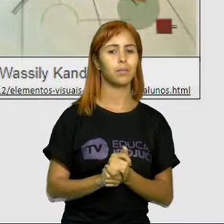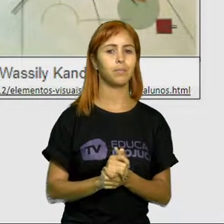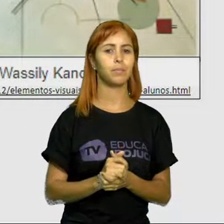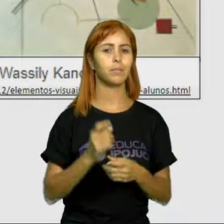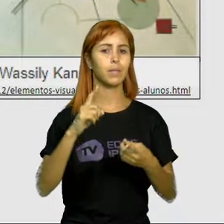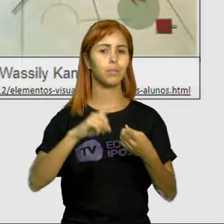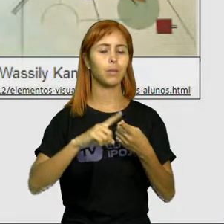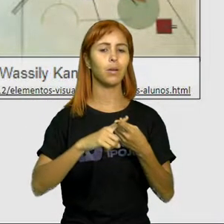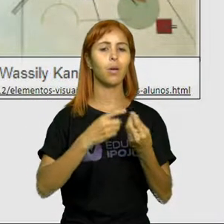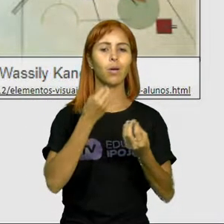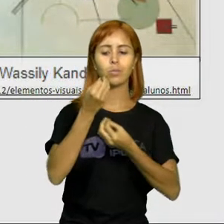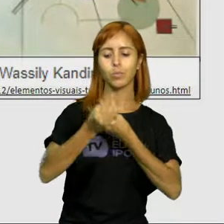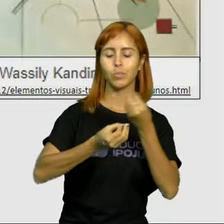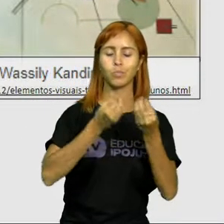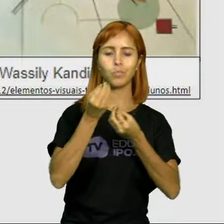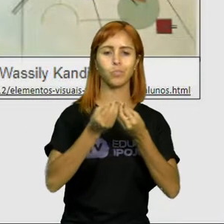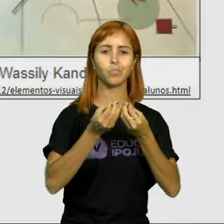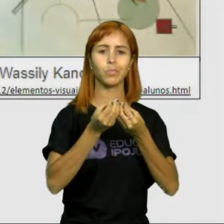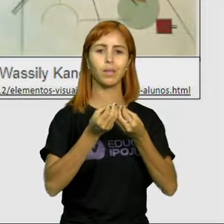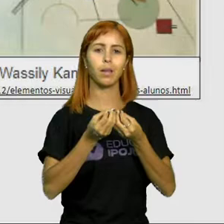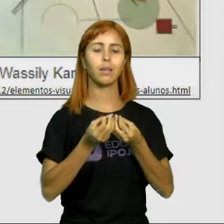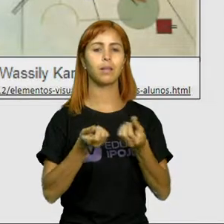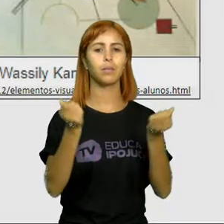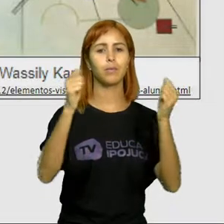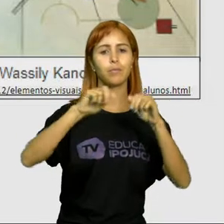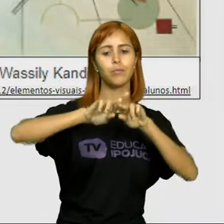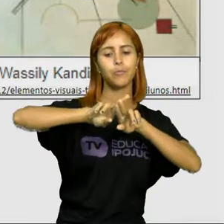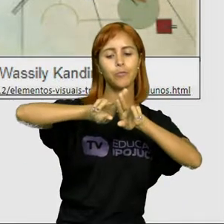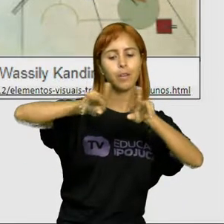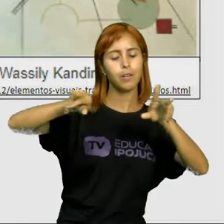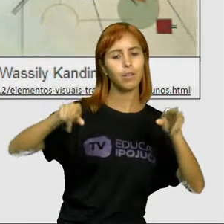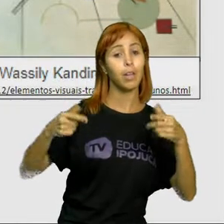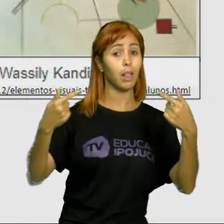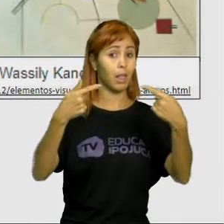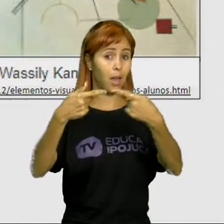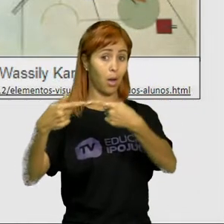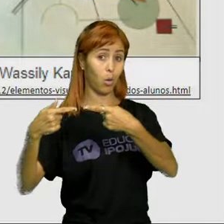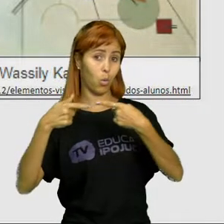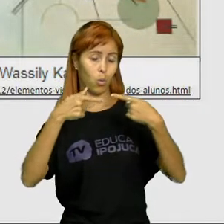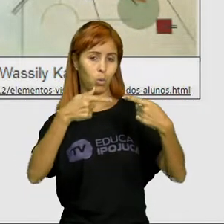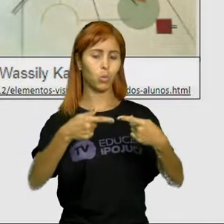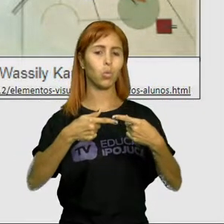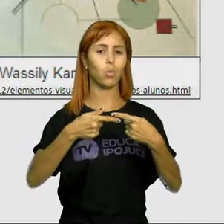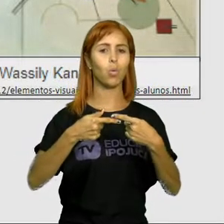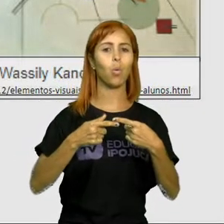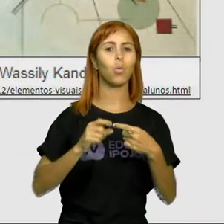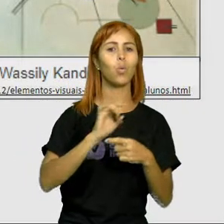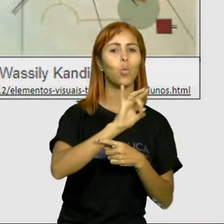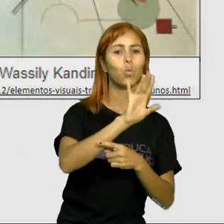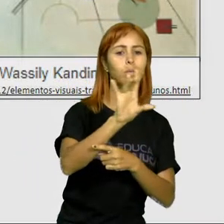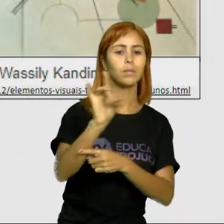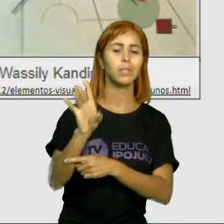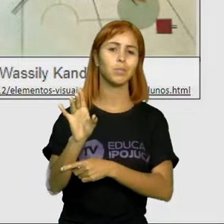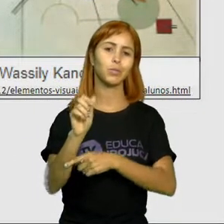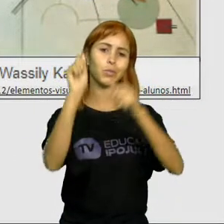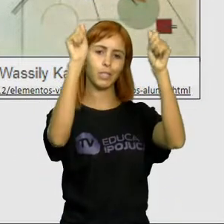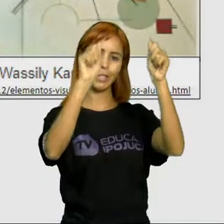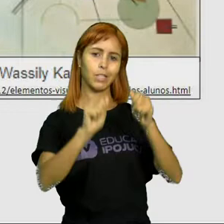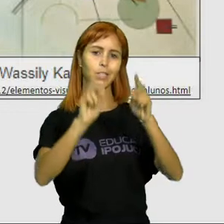e também a sua forma de composição pode ser variado de acordo com o tipo, né, de arte